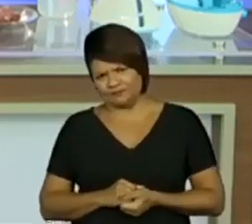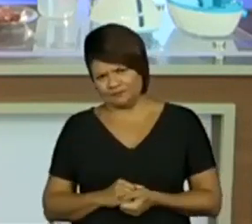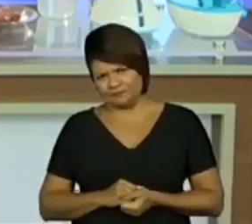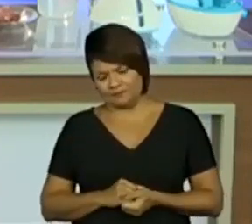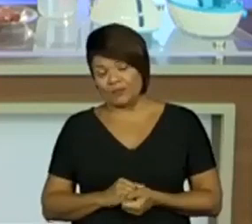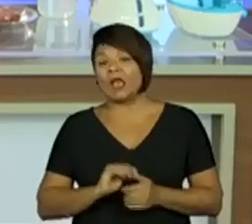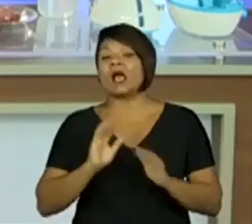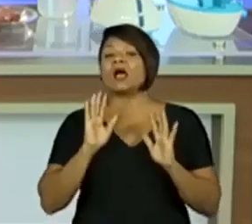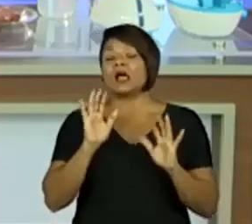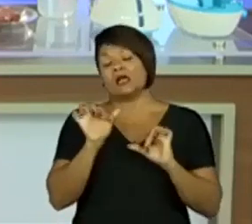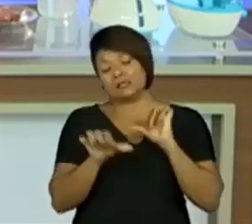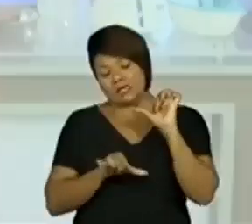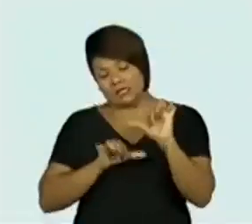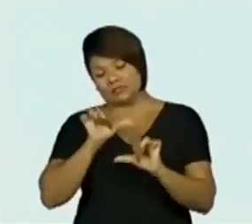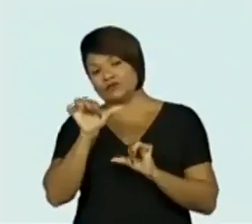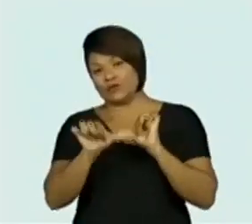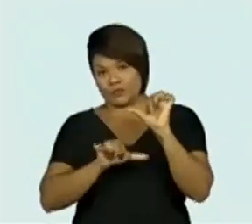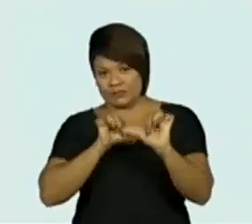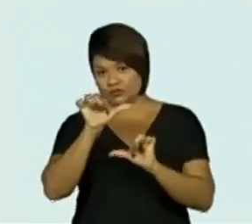Transformações